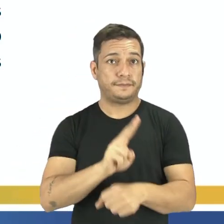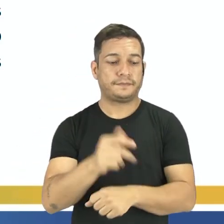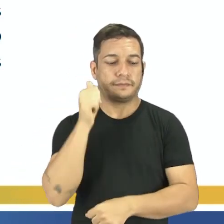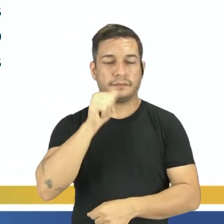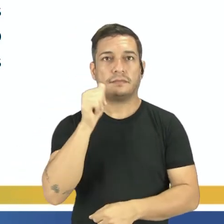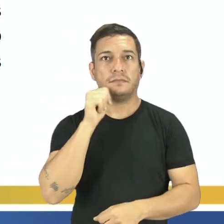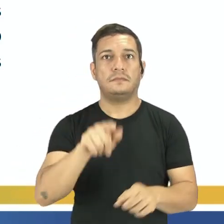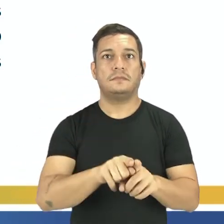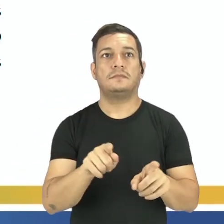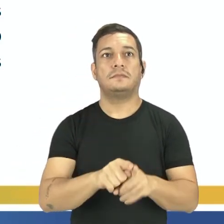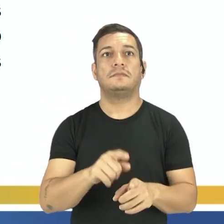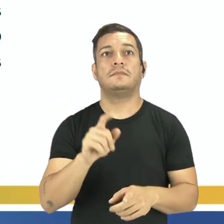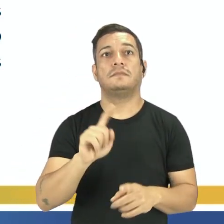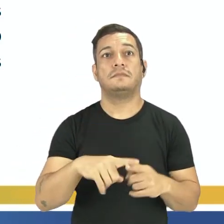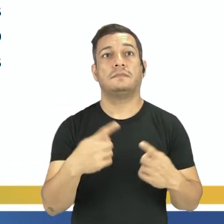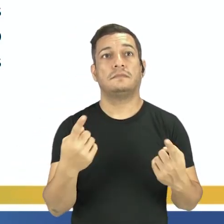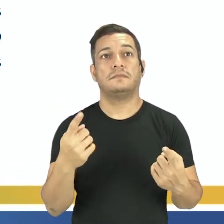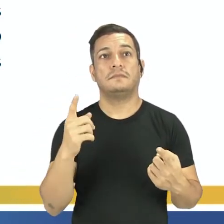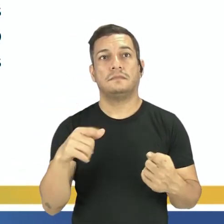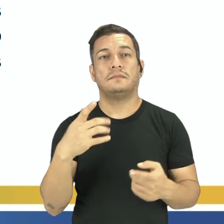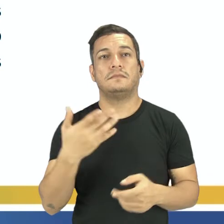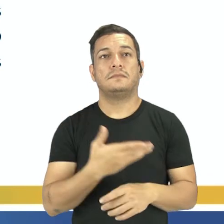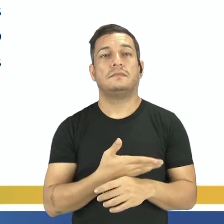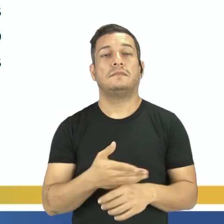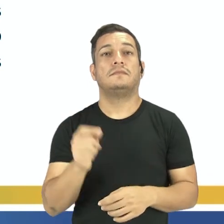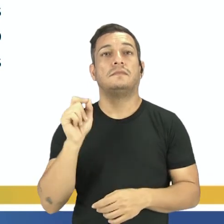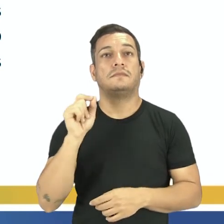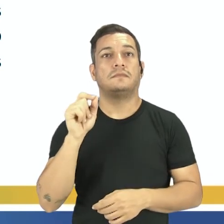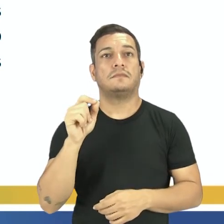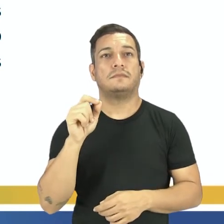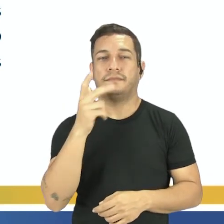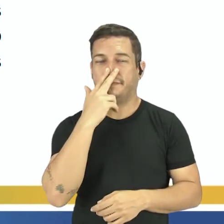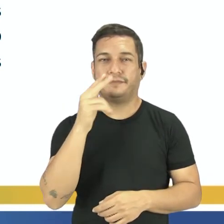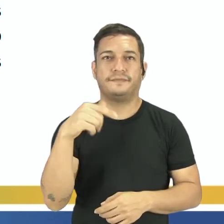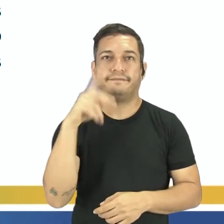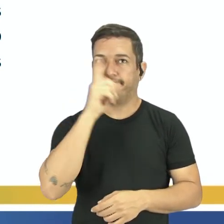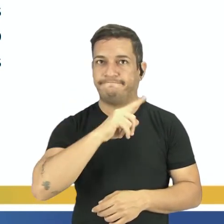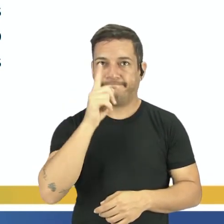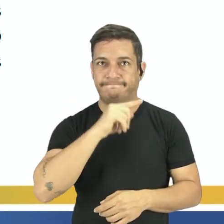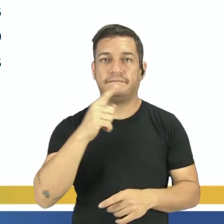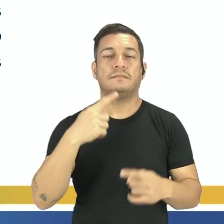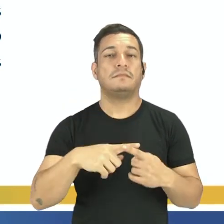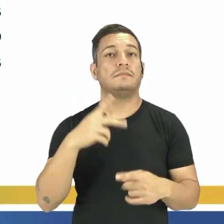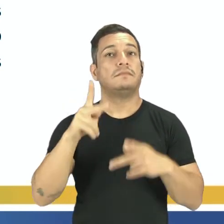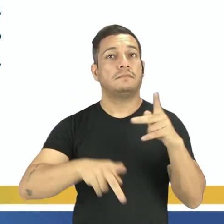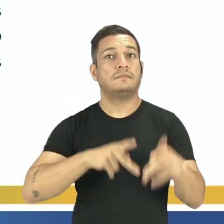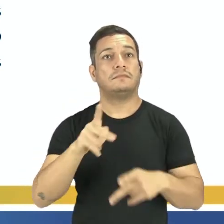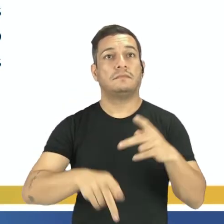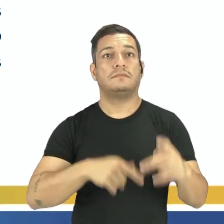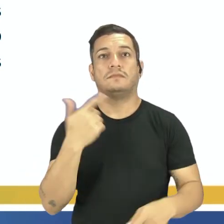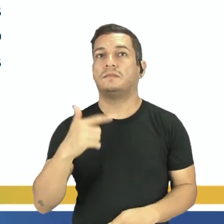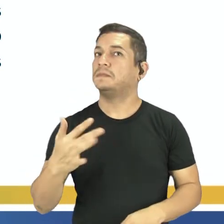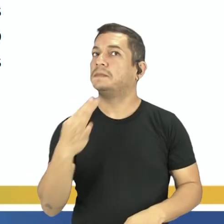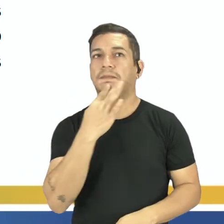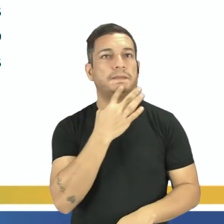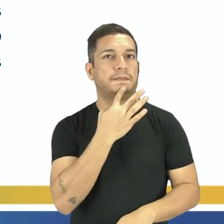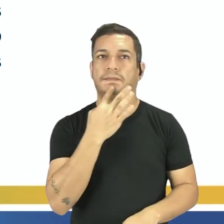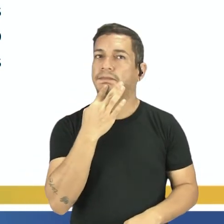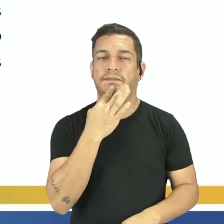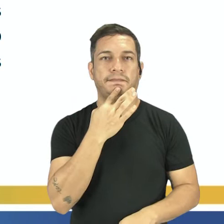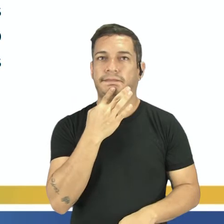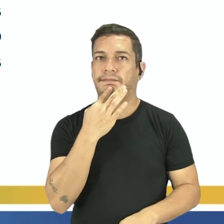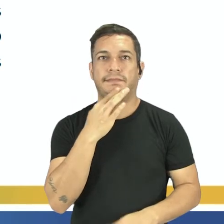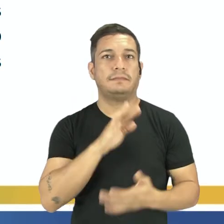mulher. Entretanto, estes costumam ser ineficazes, visto que a população não possui conhecimentos